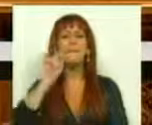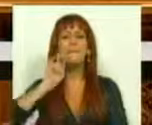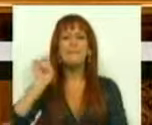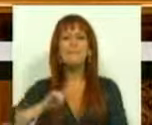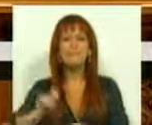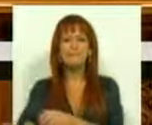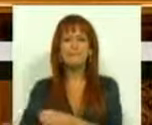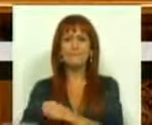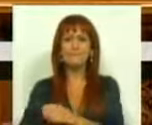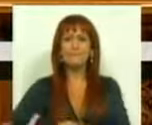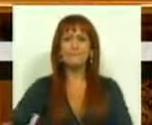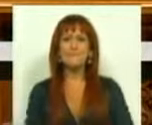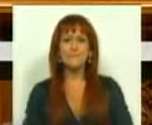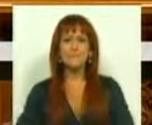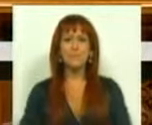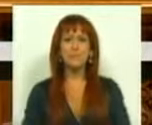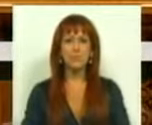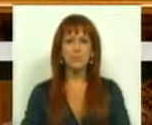Presidente,